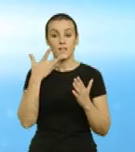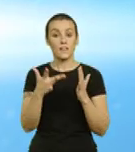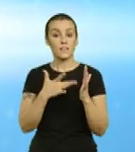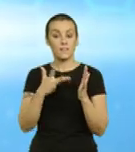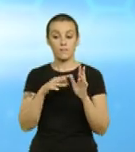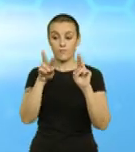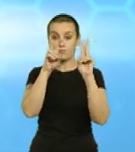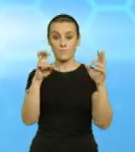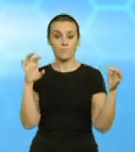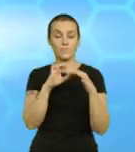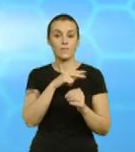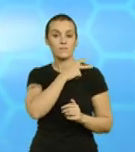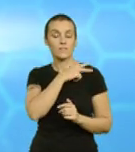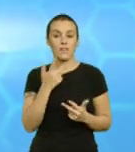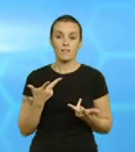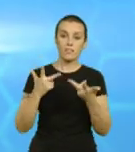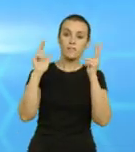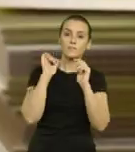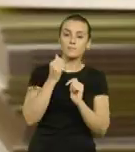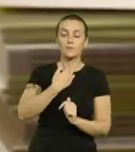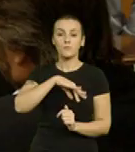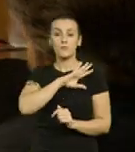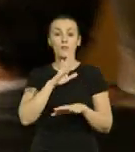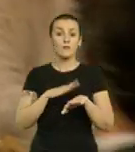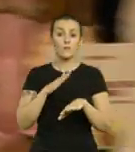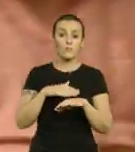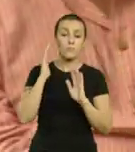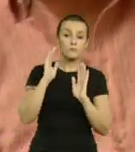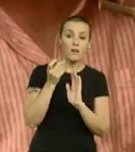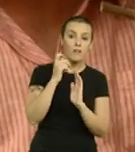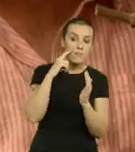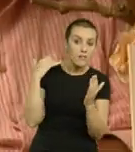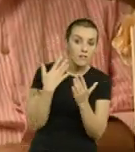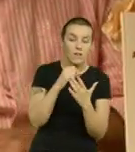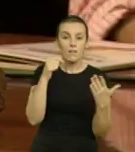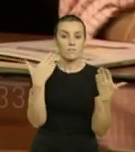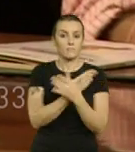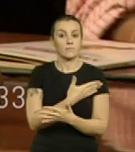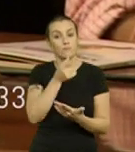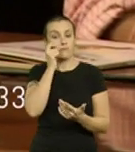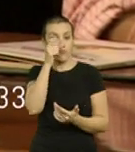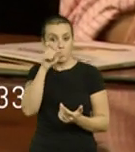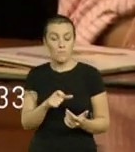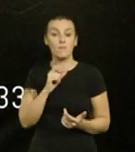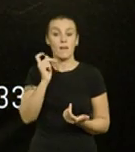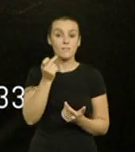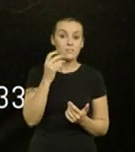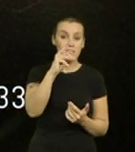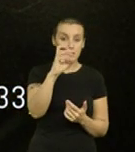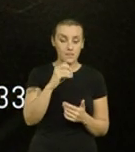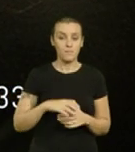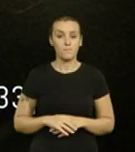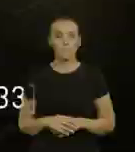O livro sobre a Universidade Livre de Coimbra, por ocasião dos 30 anos da morte do cientista Aurélio Quintanilha.